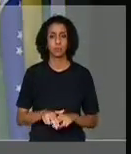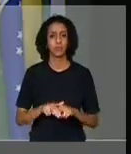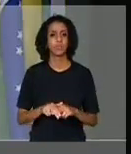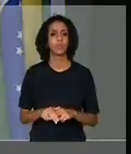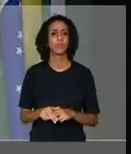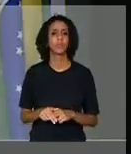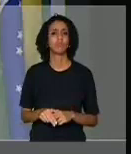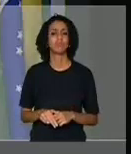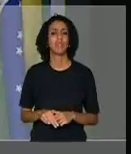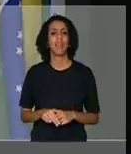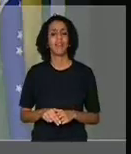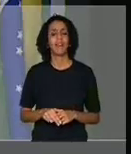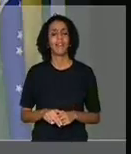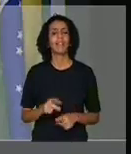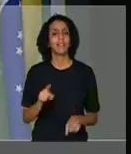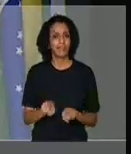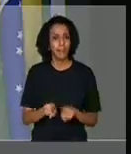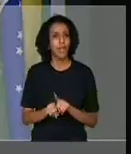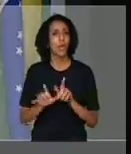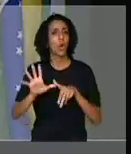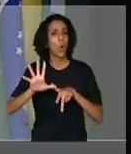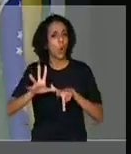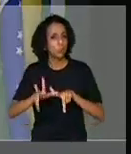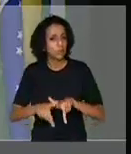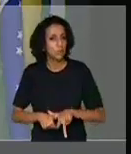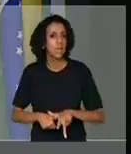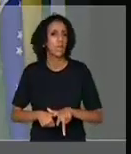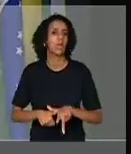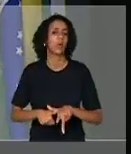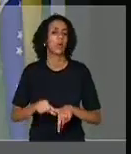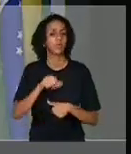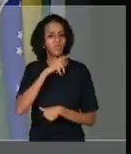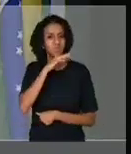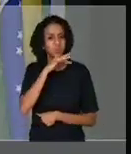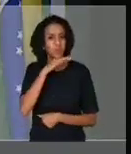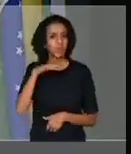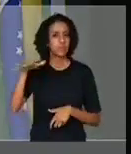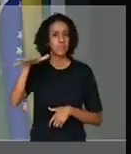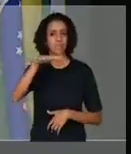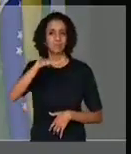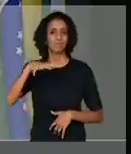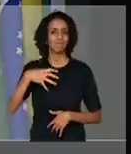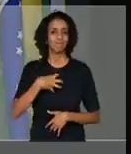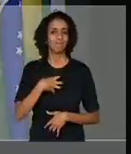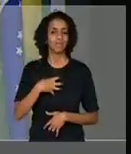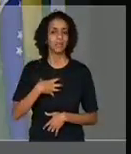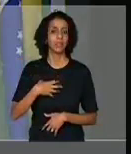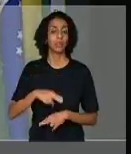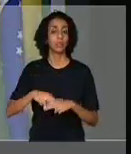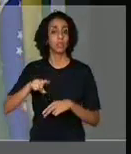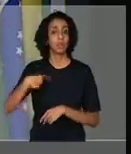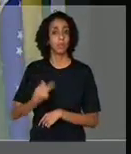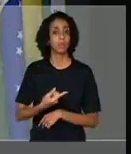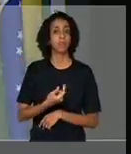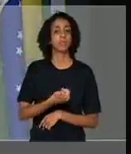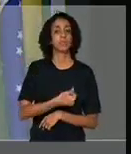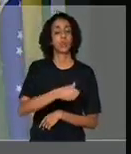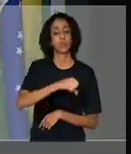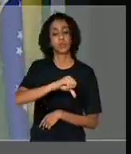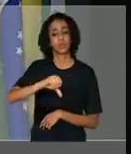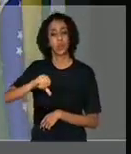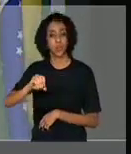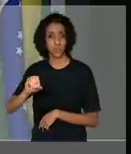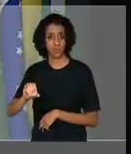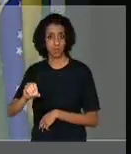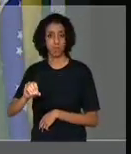ruim quanto esse, de corrupção, um ambiente em que o povo foi às urnas de 1990, depois